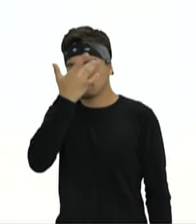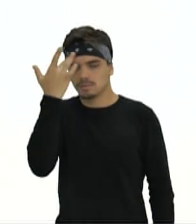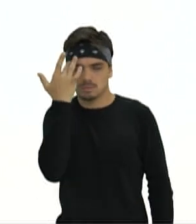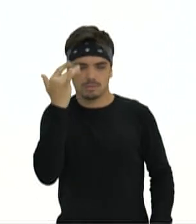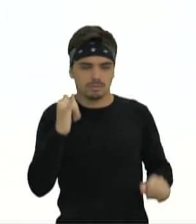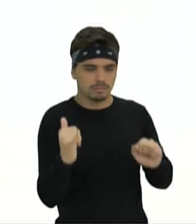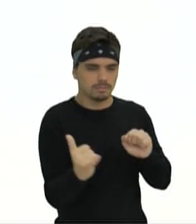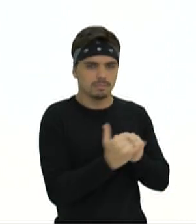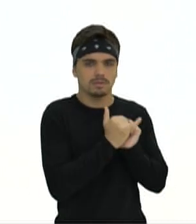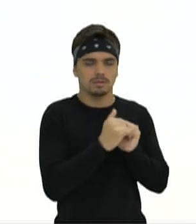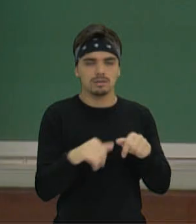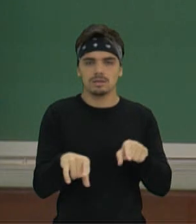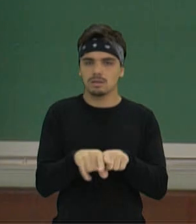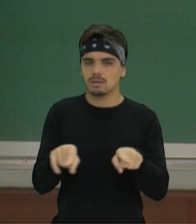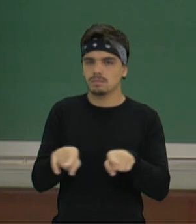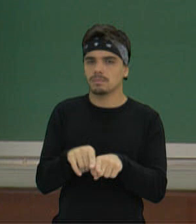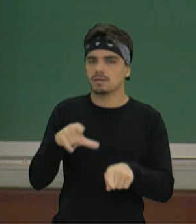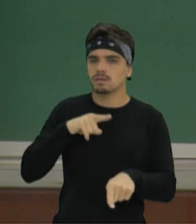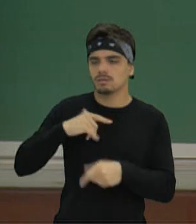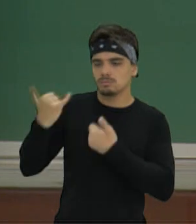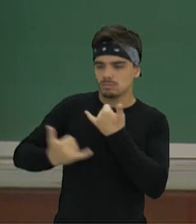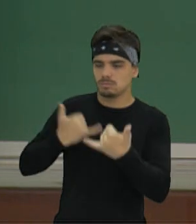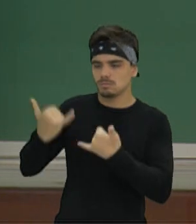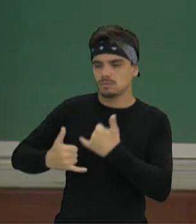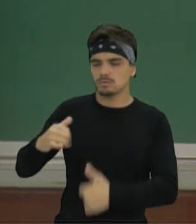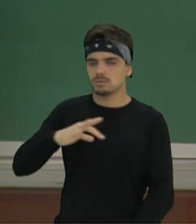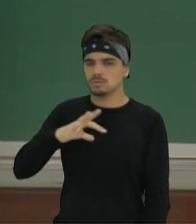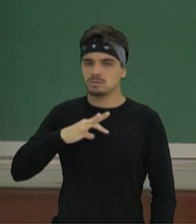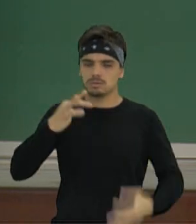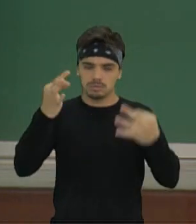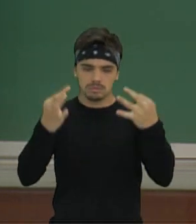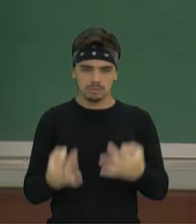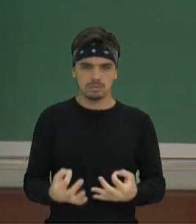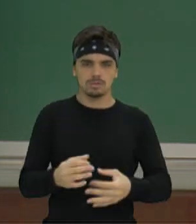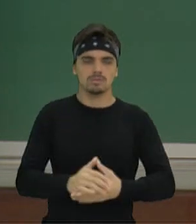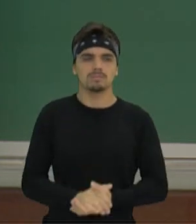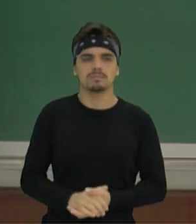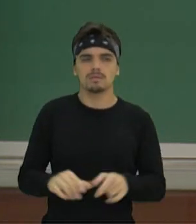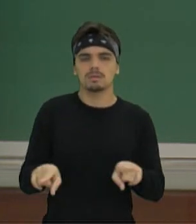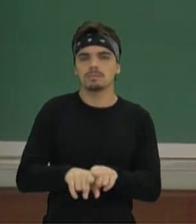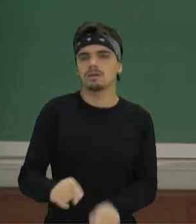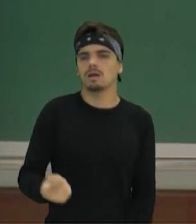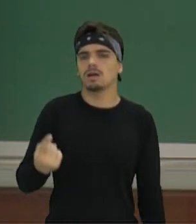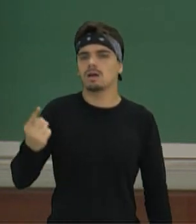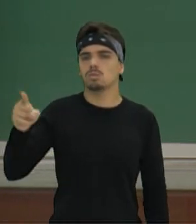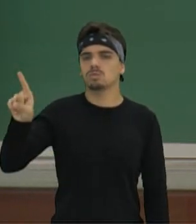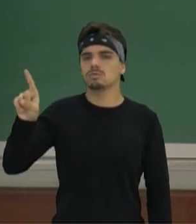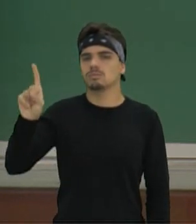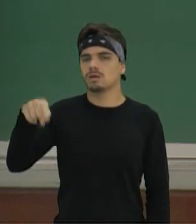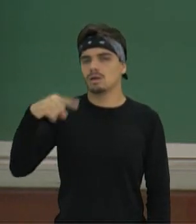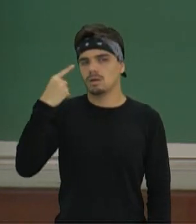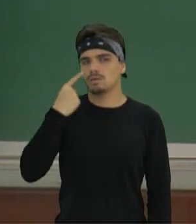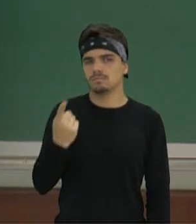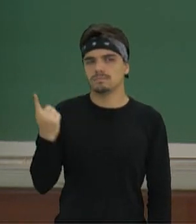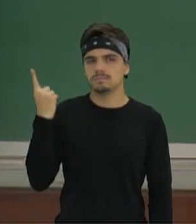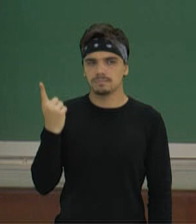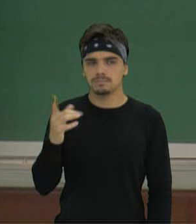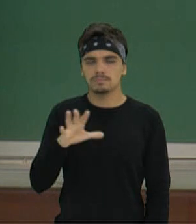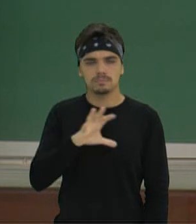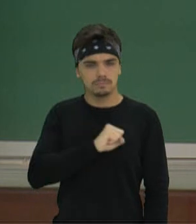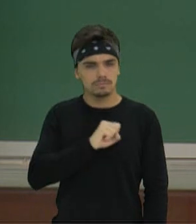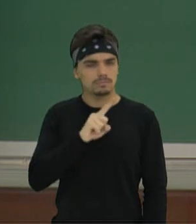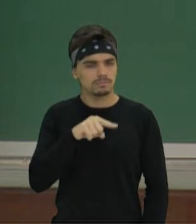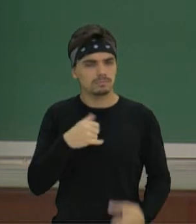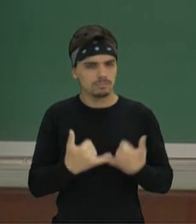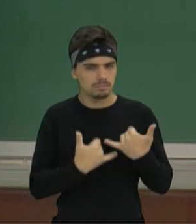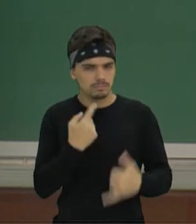preferem jogá-lo, né? jogar o jogo de forma justa. E a última aqui, love is a game.